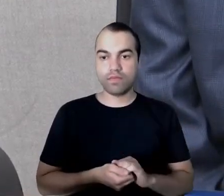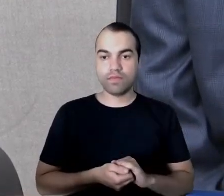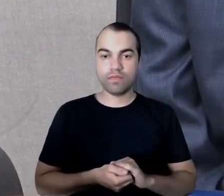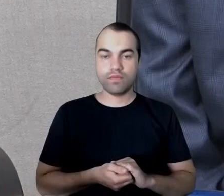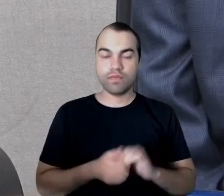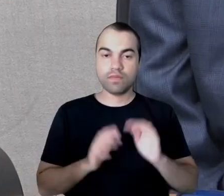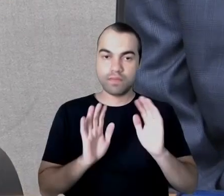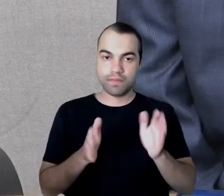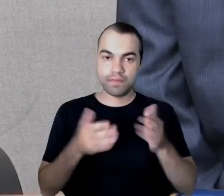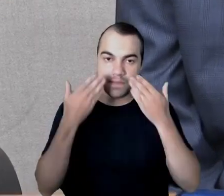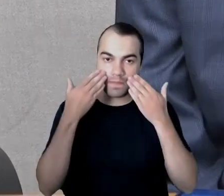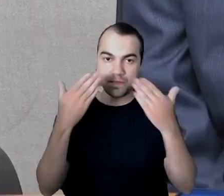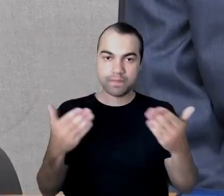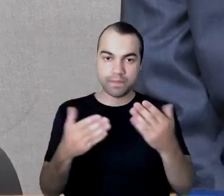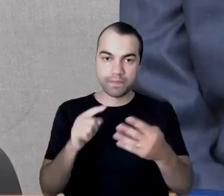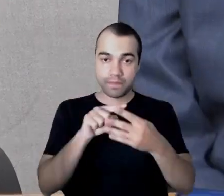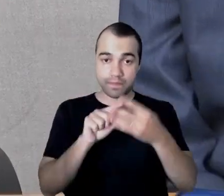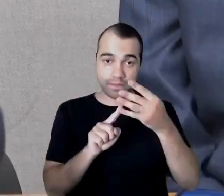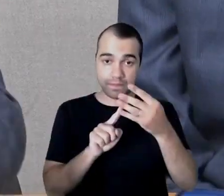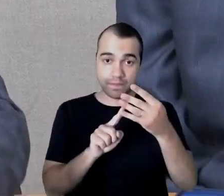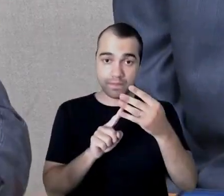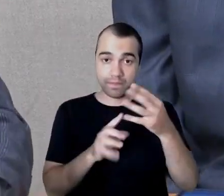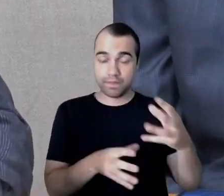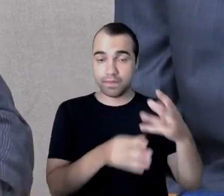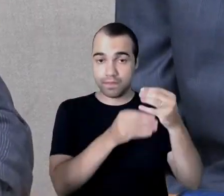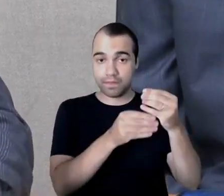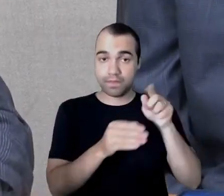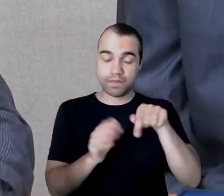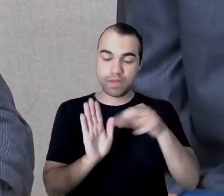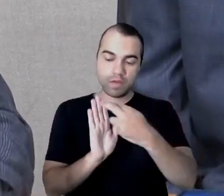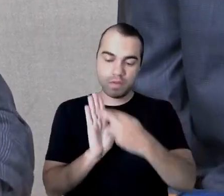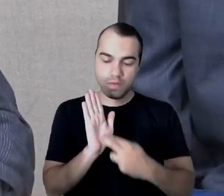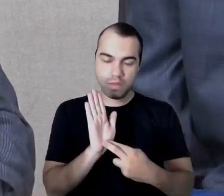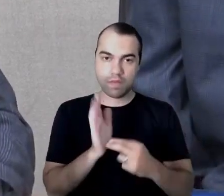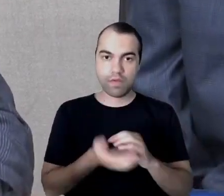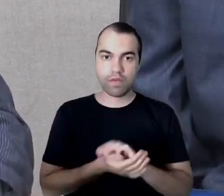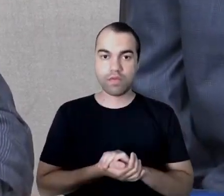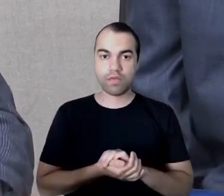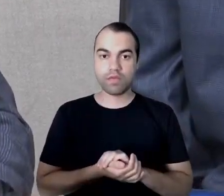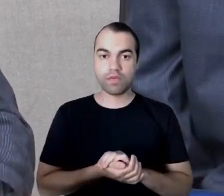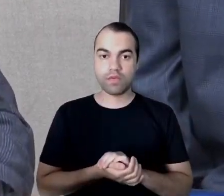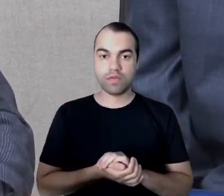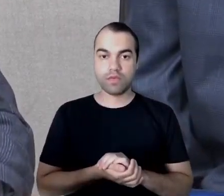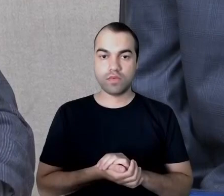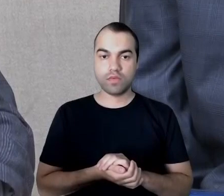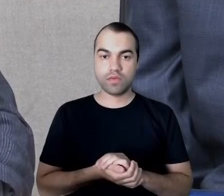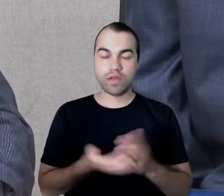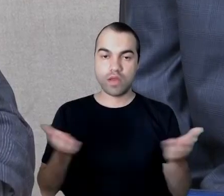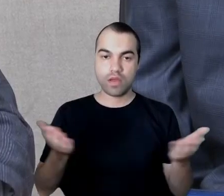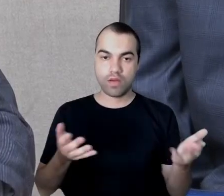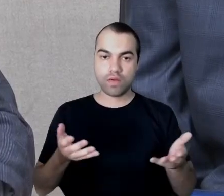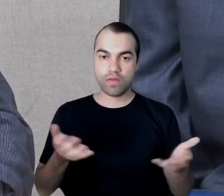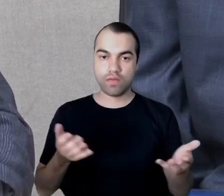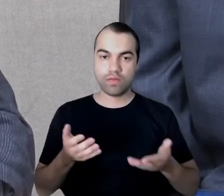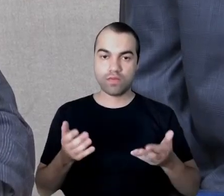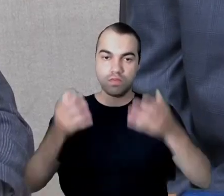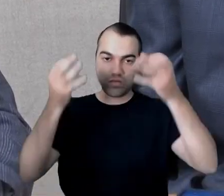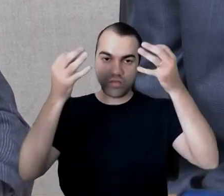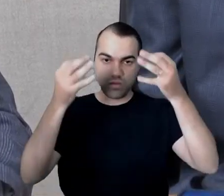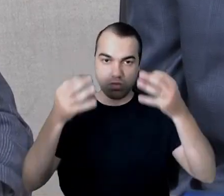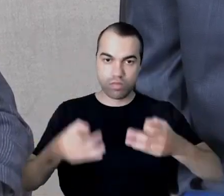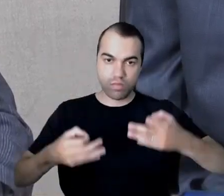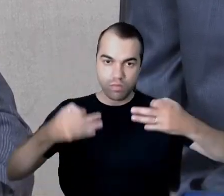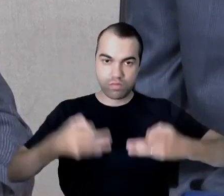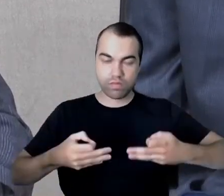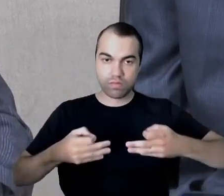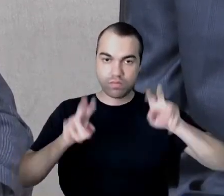apresentadas quatro emendas Esse é o relatório eu passo aspectos formais da questão bom